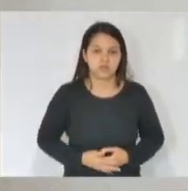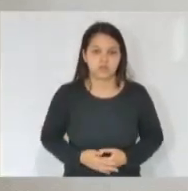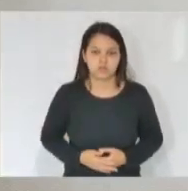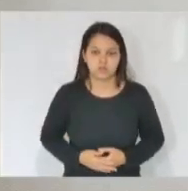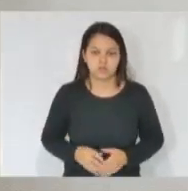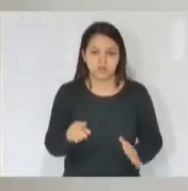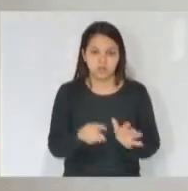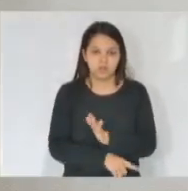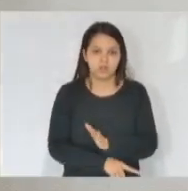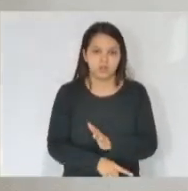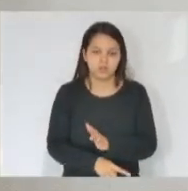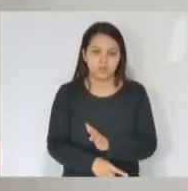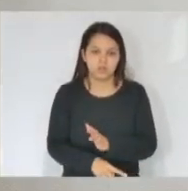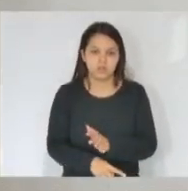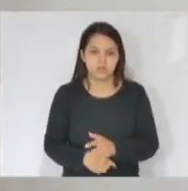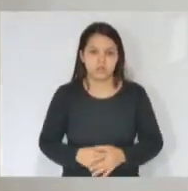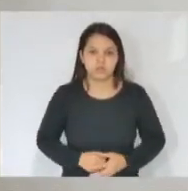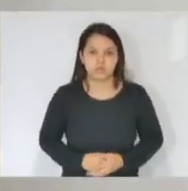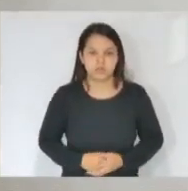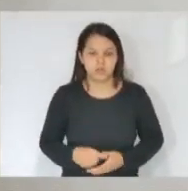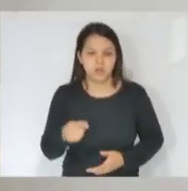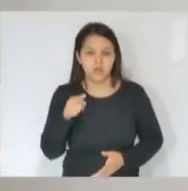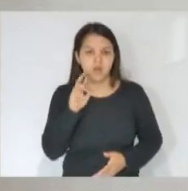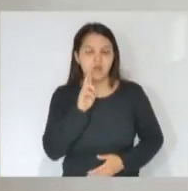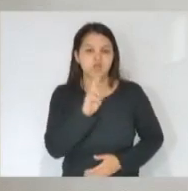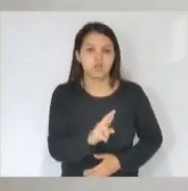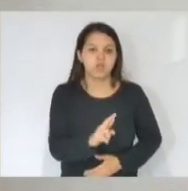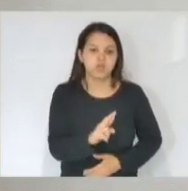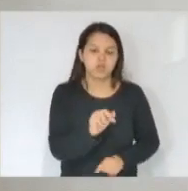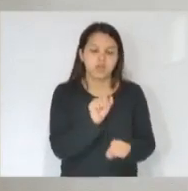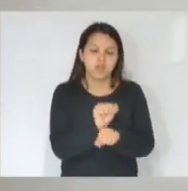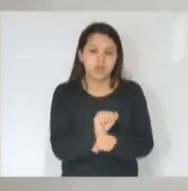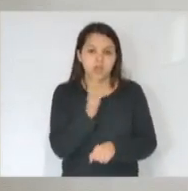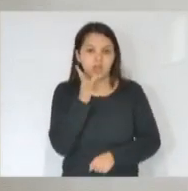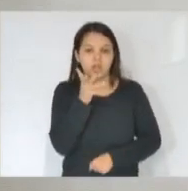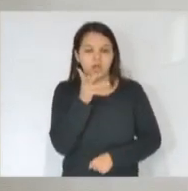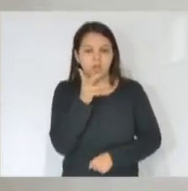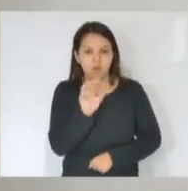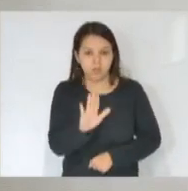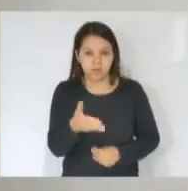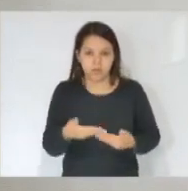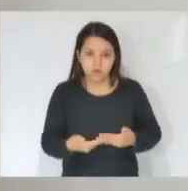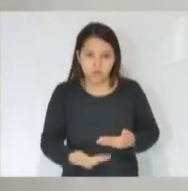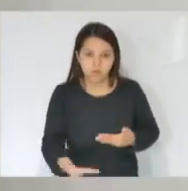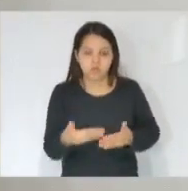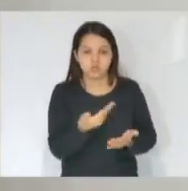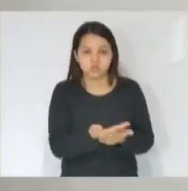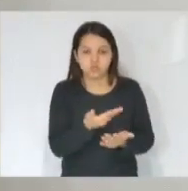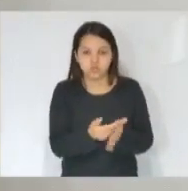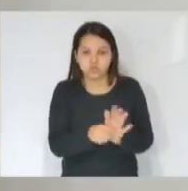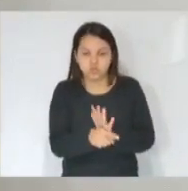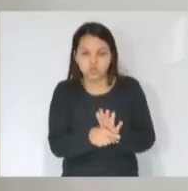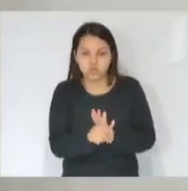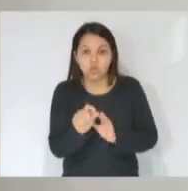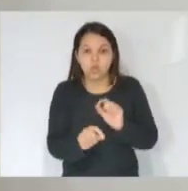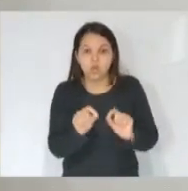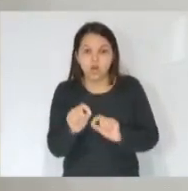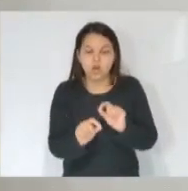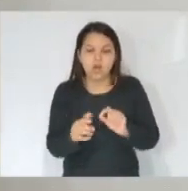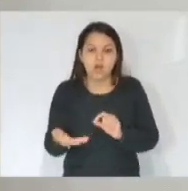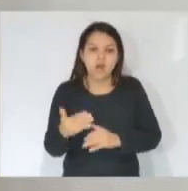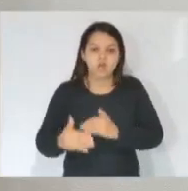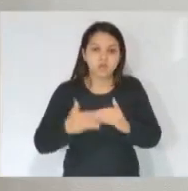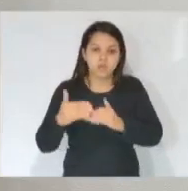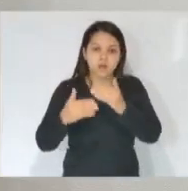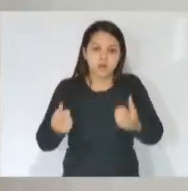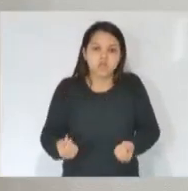uma pergunta que demorou muito tempo para ser respondido, mas ele iniciou o estudo sobre o que causa a prosperidade e a riqueza